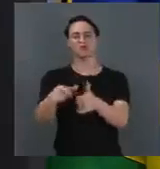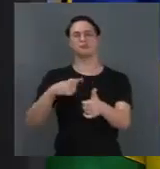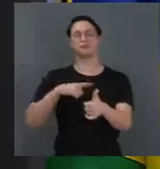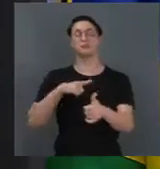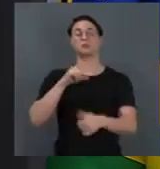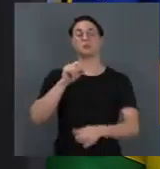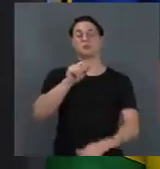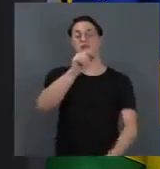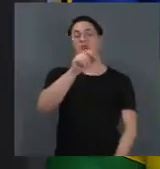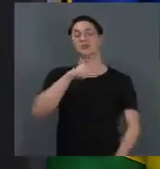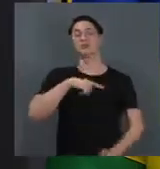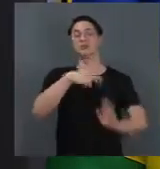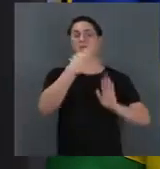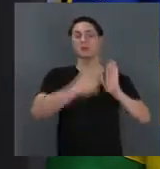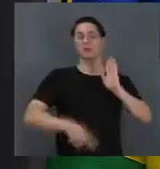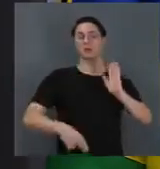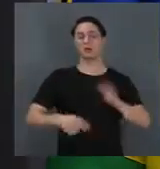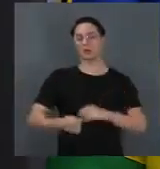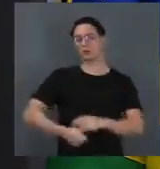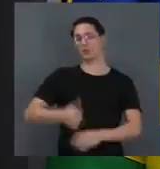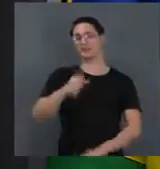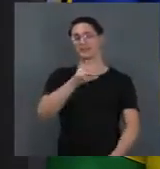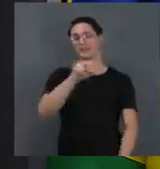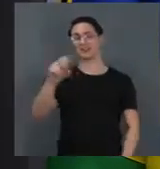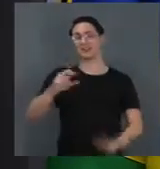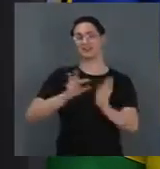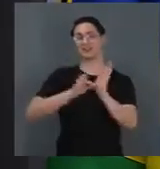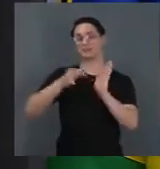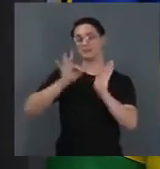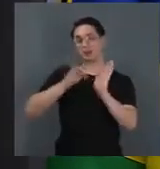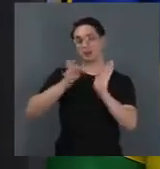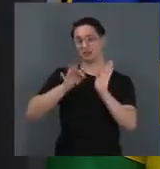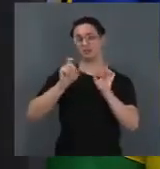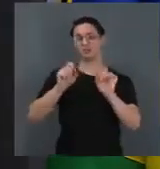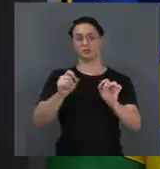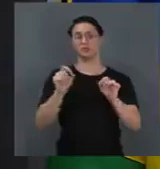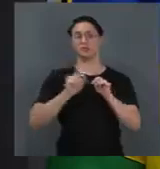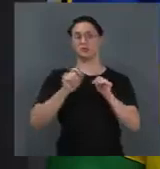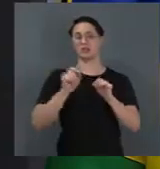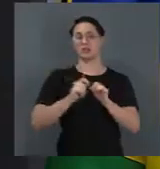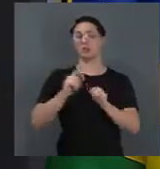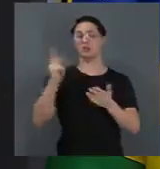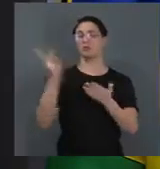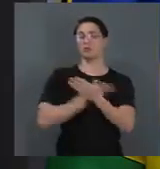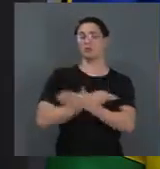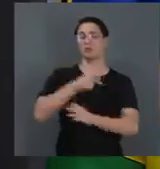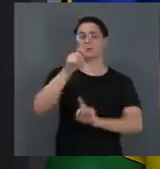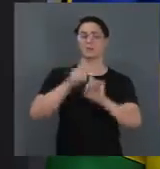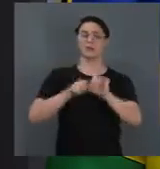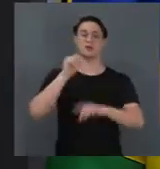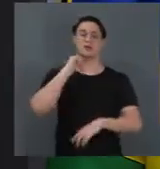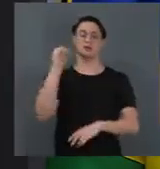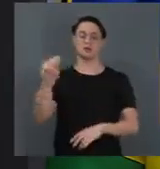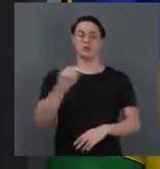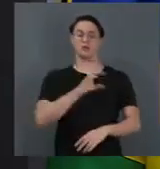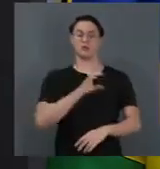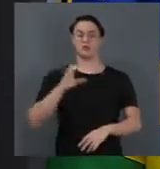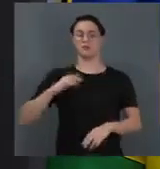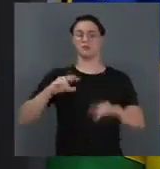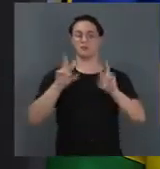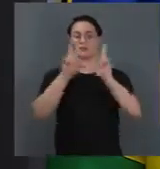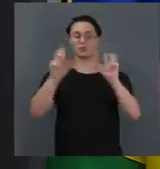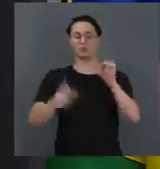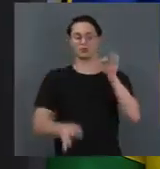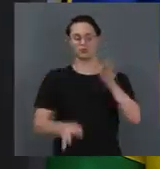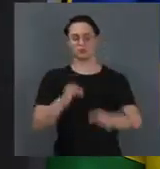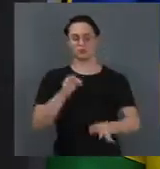pelo relatório com quase 500 páginas, feito em abril último pela Comissão de Assuntos Judiciários